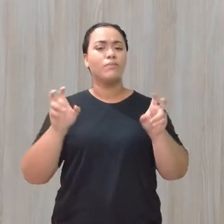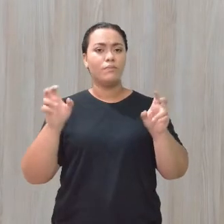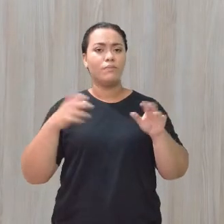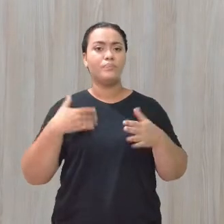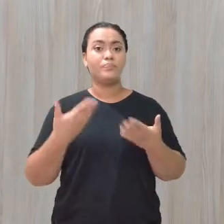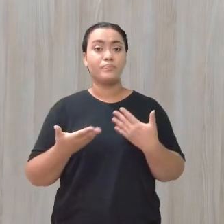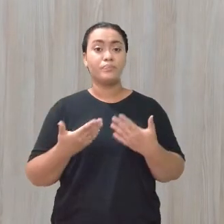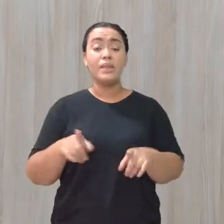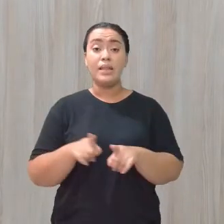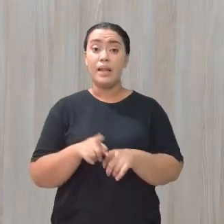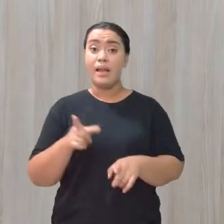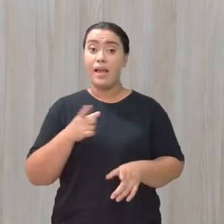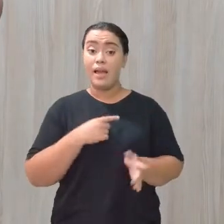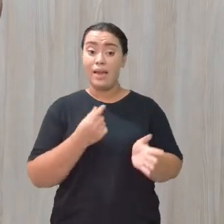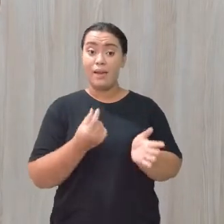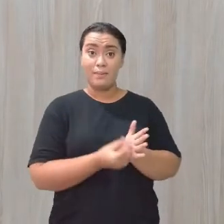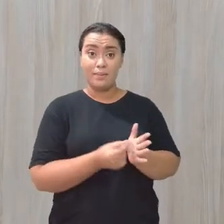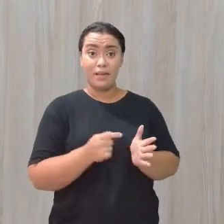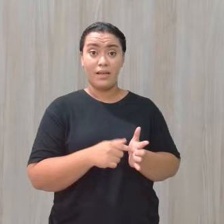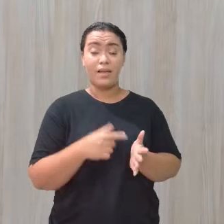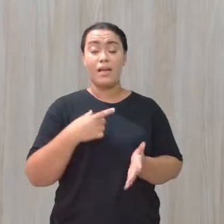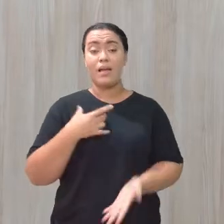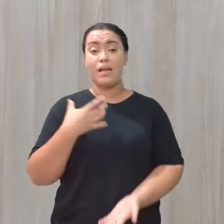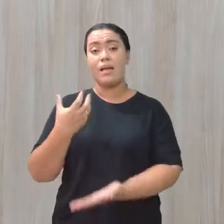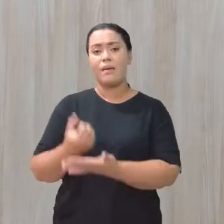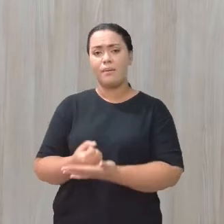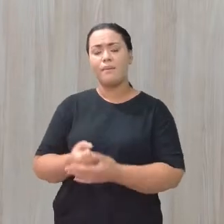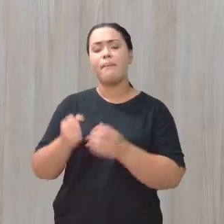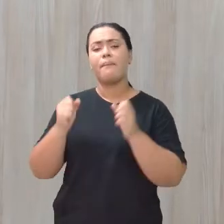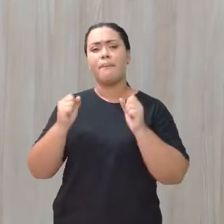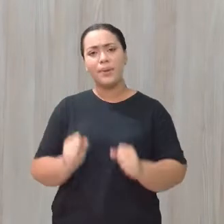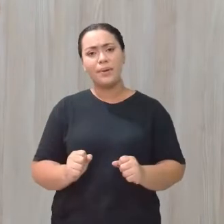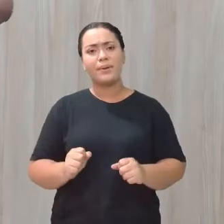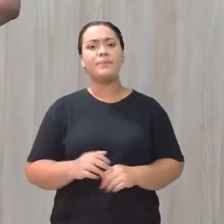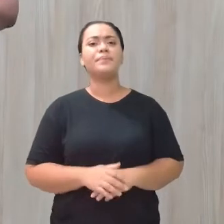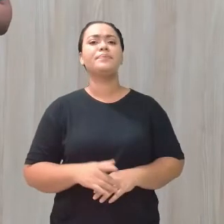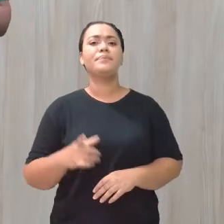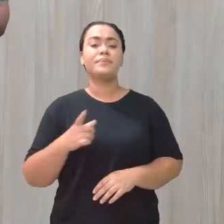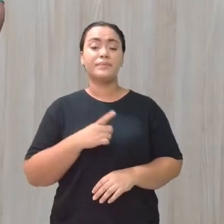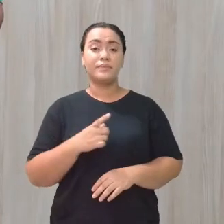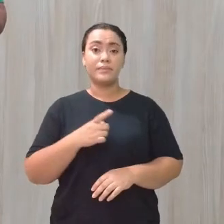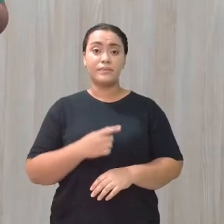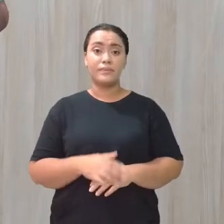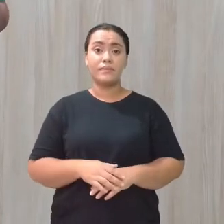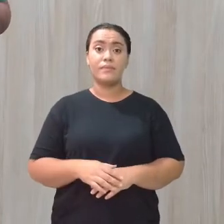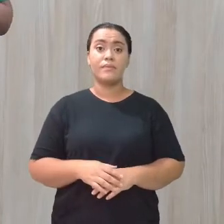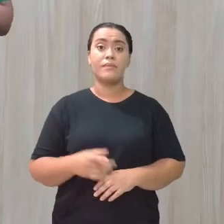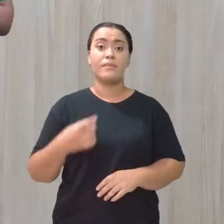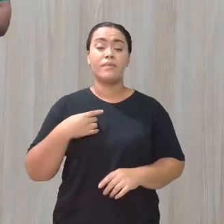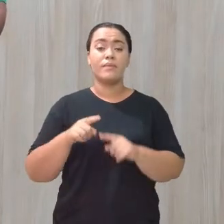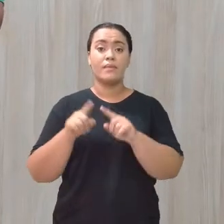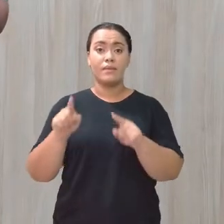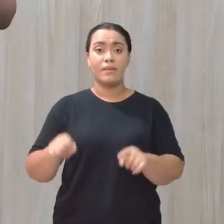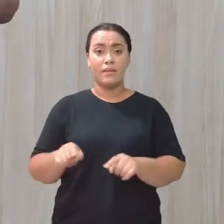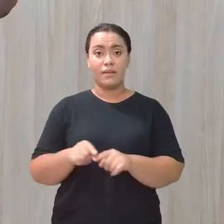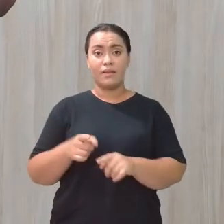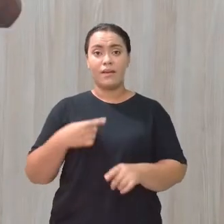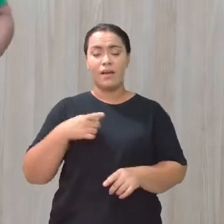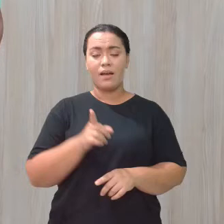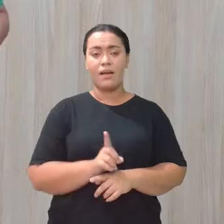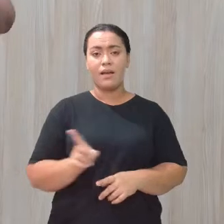tem um aplicativo, não é isso, Billy? Que a gente pode baixar aí com o QR Code da tela, a gente